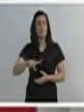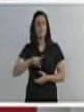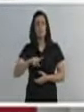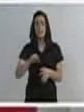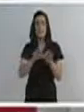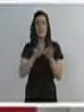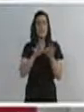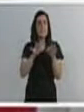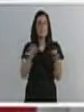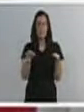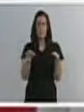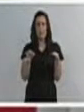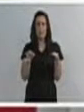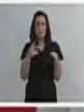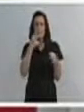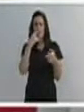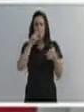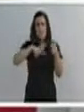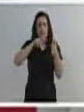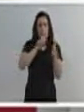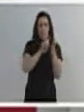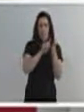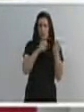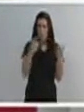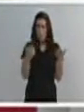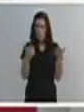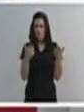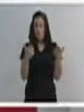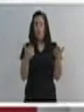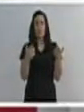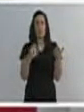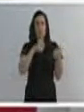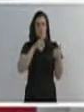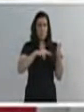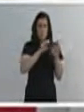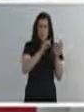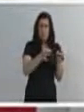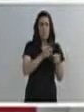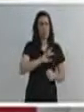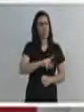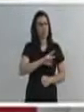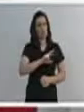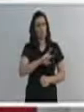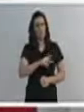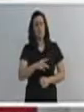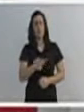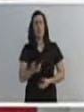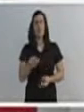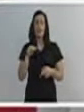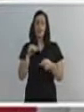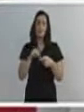lê na imprensa e nem tão complexa como defende o Ministério Público, as razões do Ministério